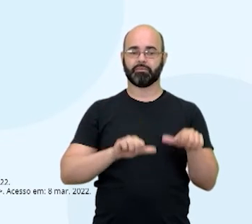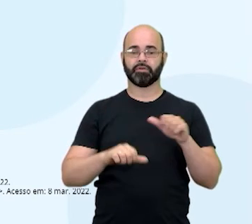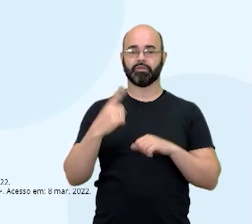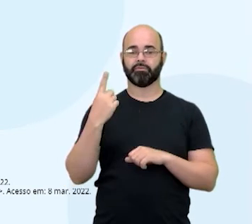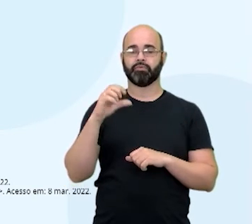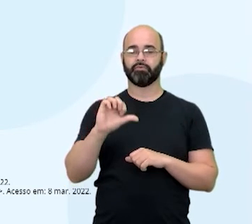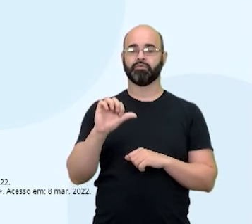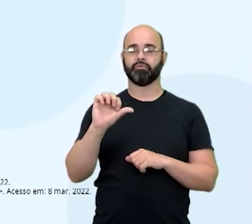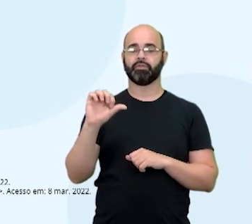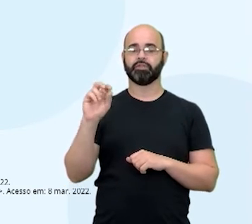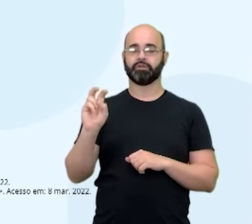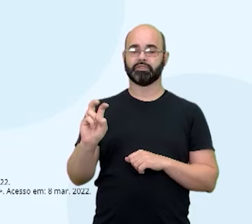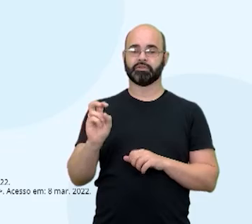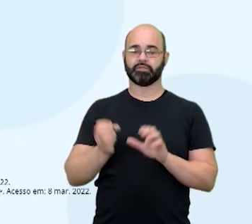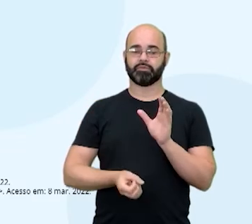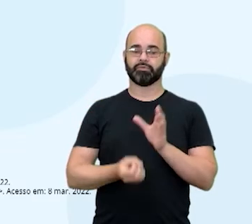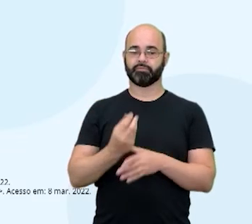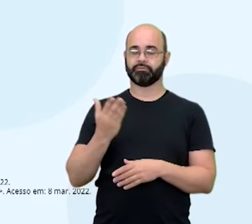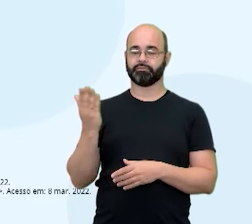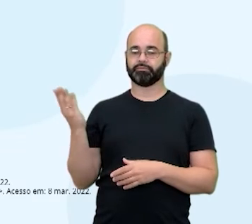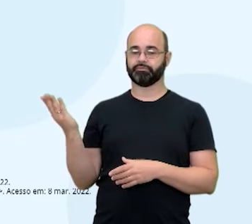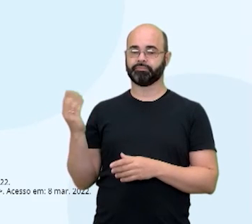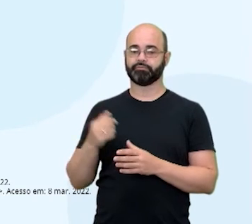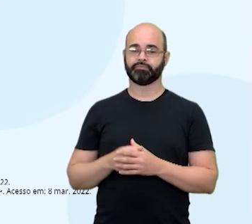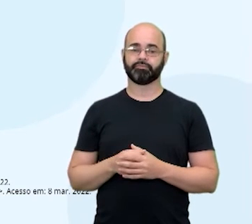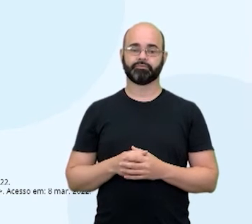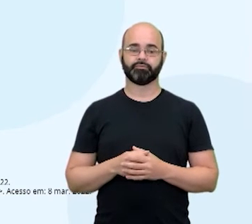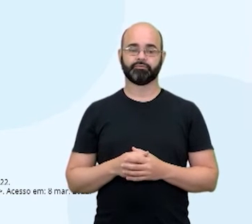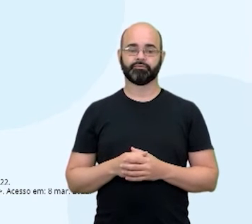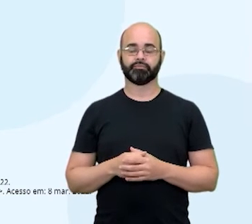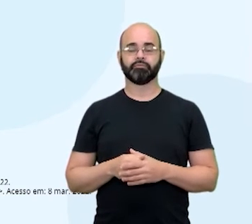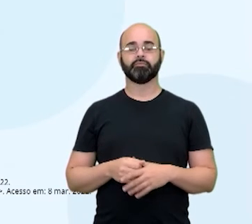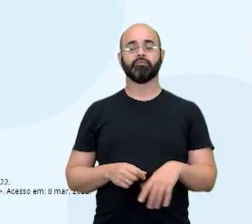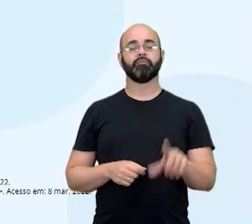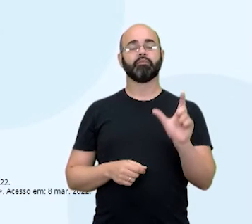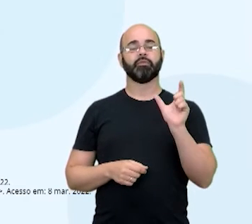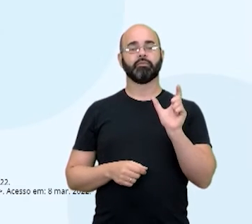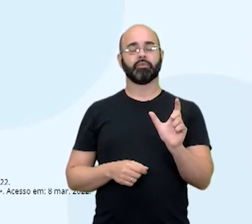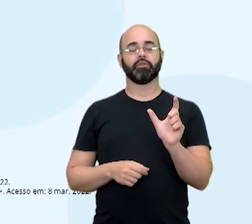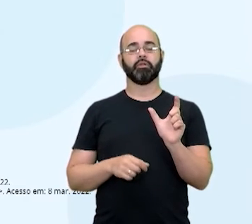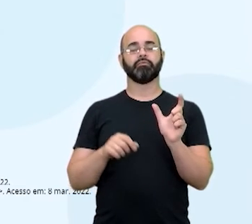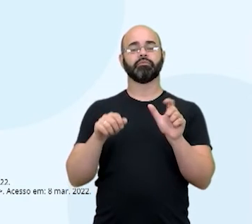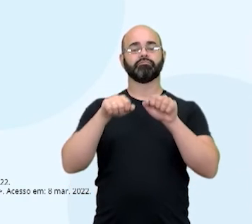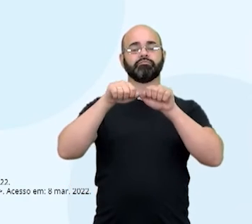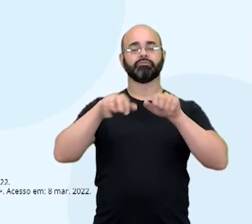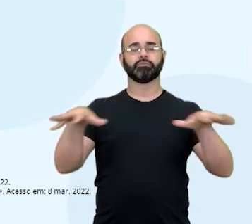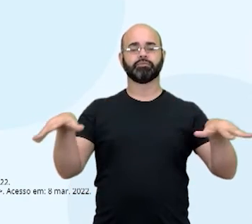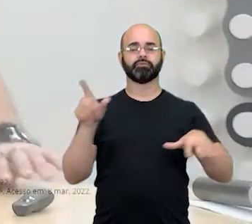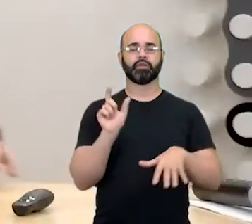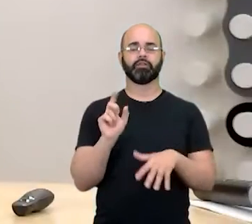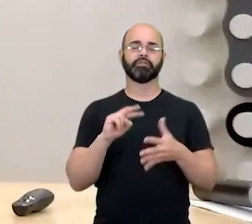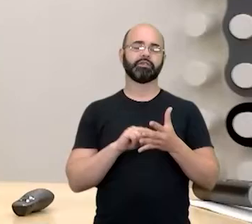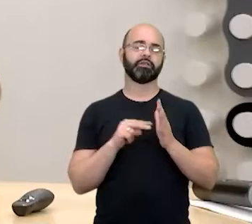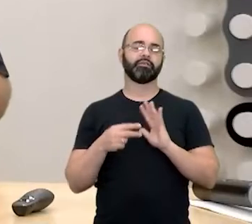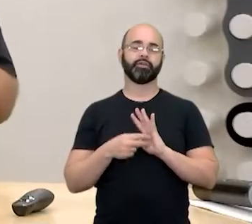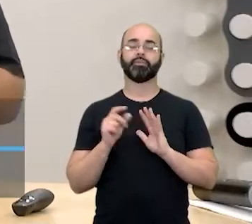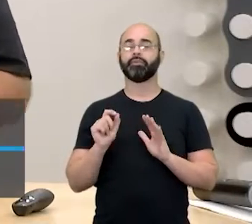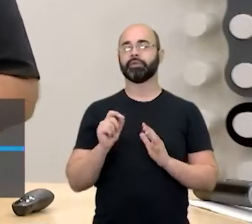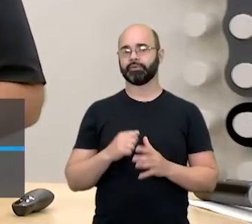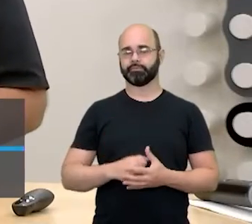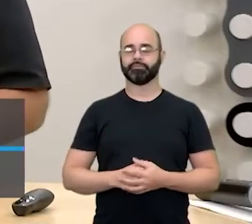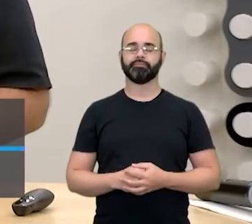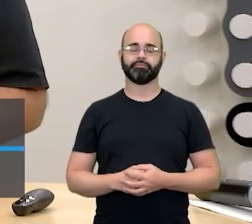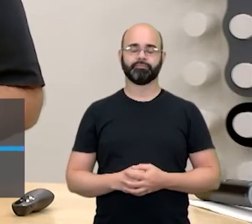1995 e foi aí um dos cientistas que popularizou o conceito de antropoceno, né? E nas aulas anteriores, né, a